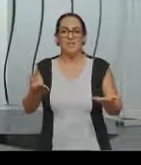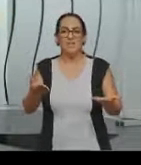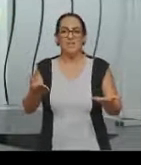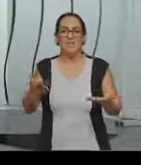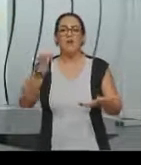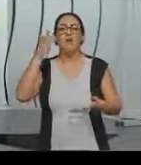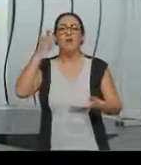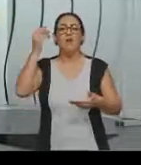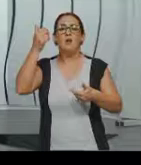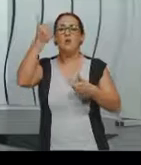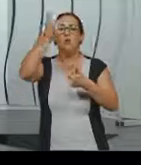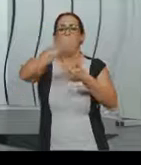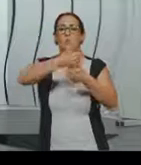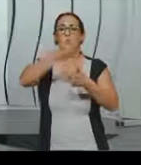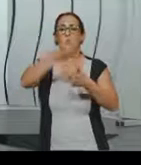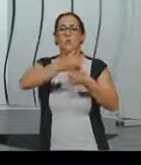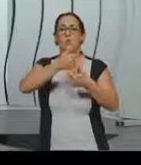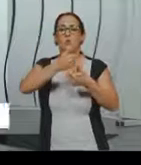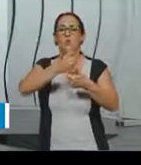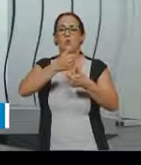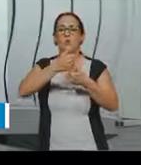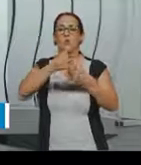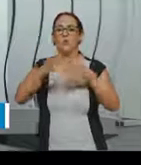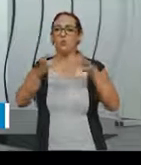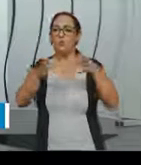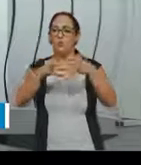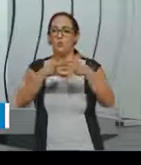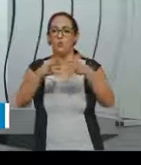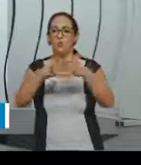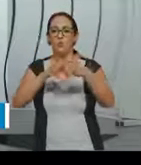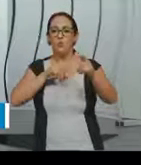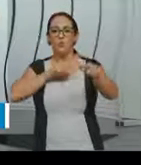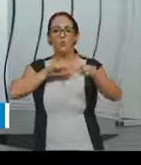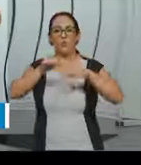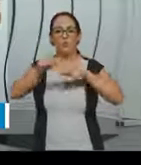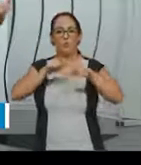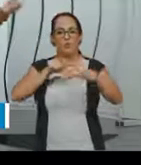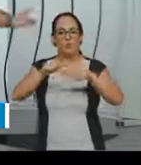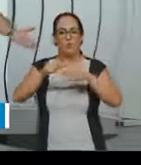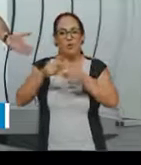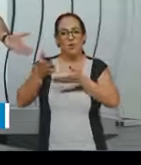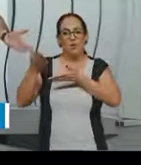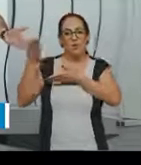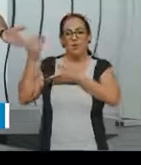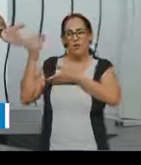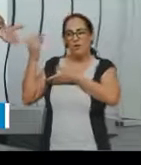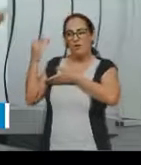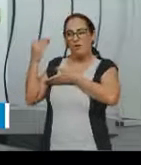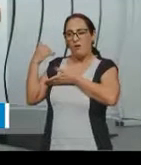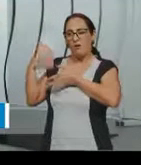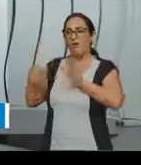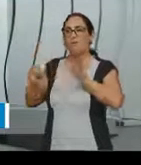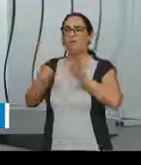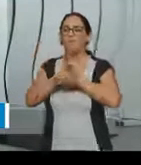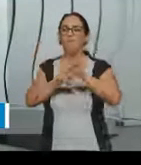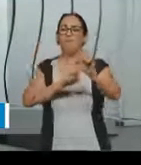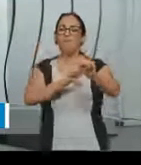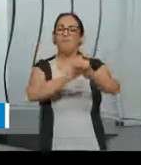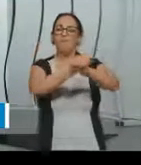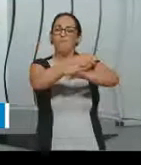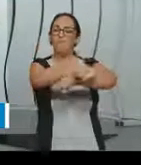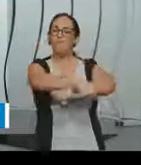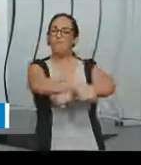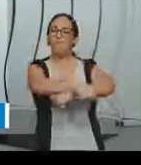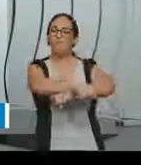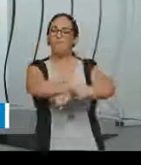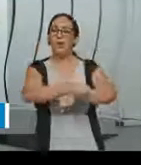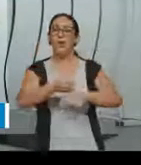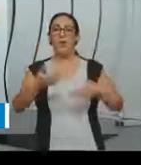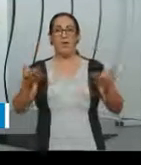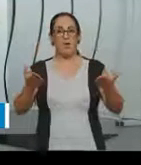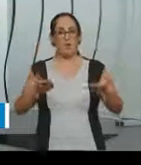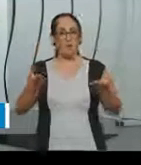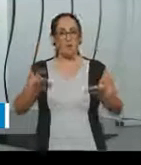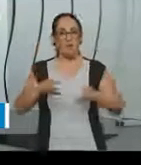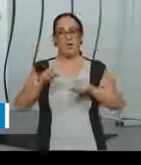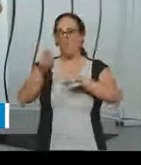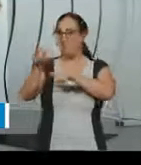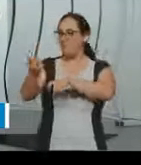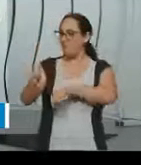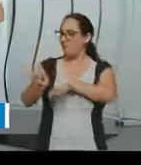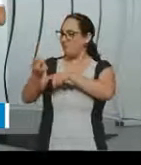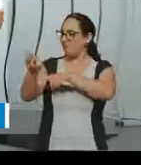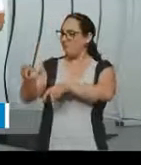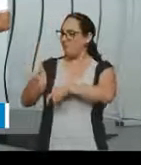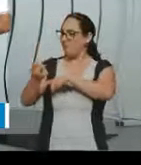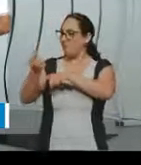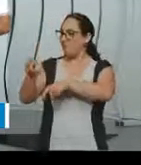substituir essa mão de obra que antes era oriunda dos escravizados, né, os agropecuaristas